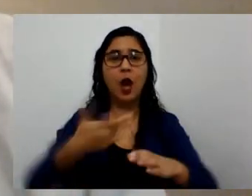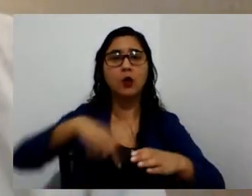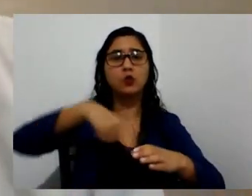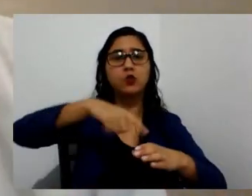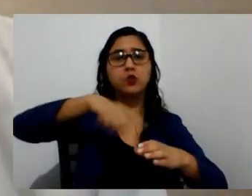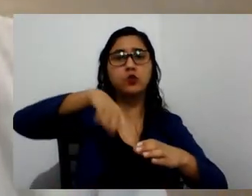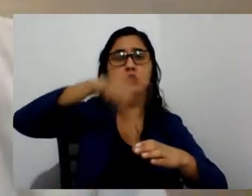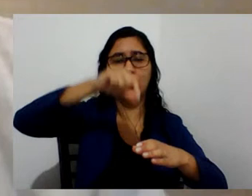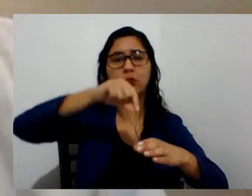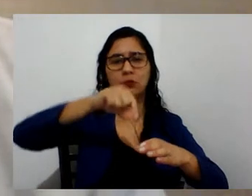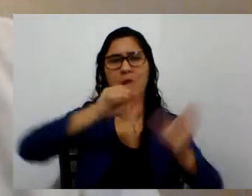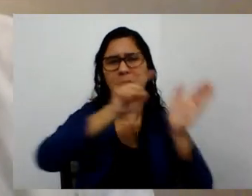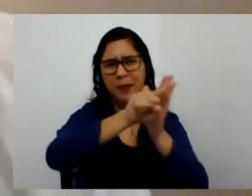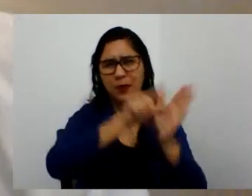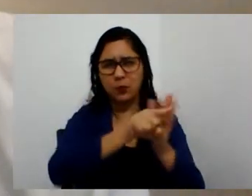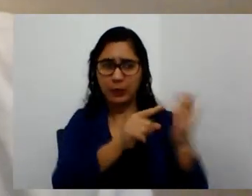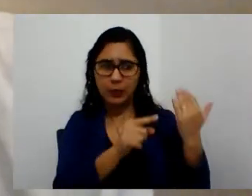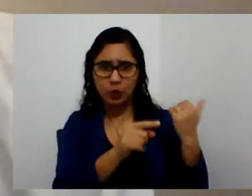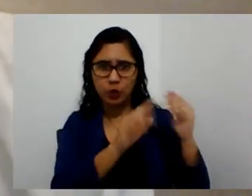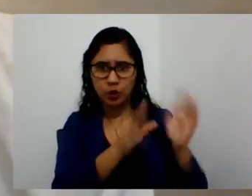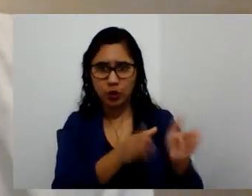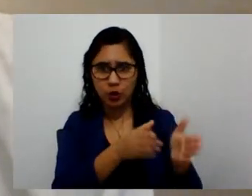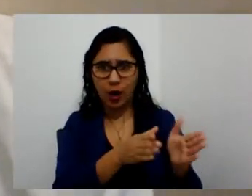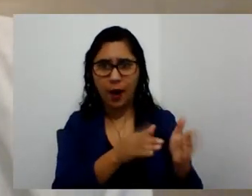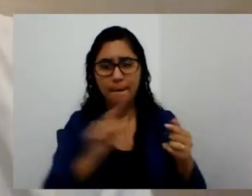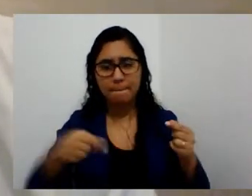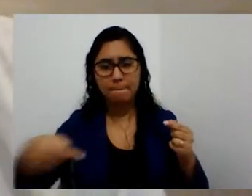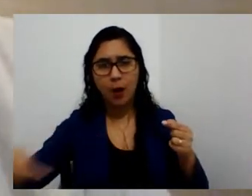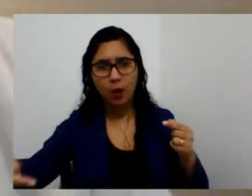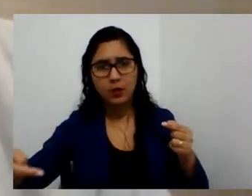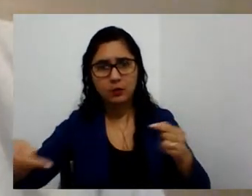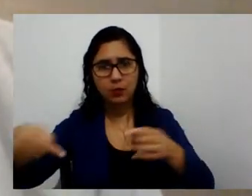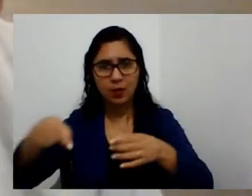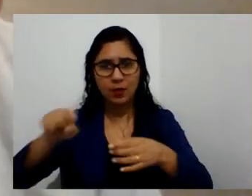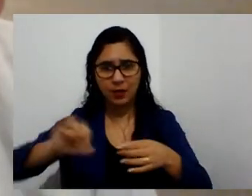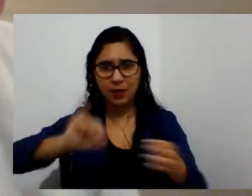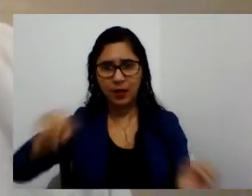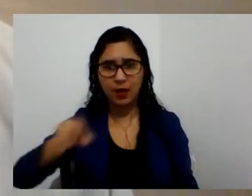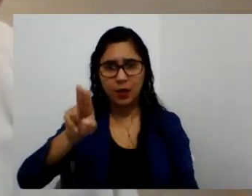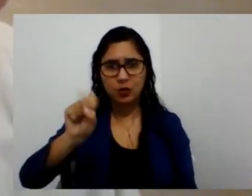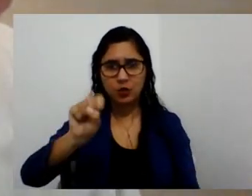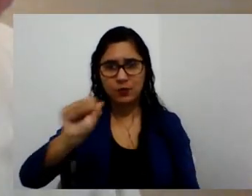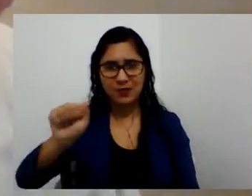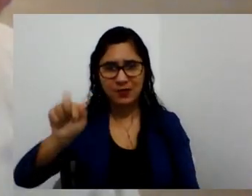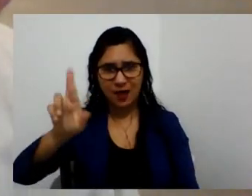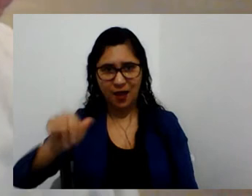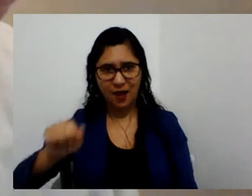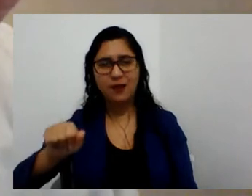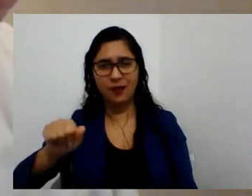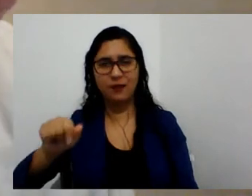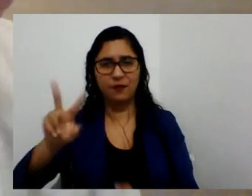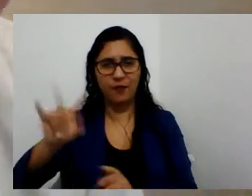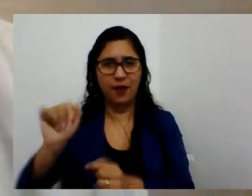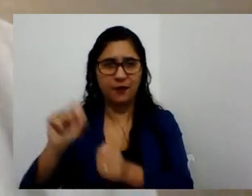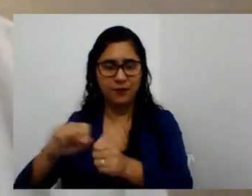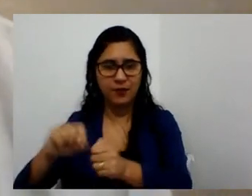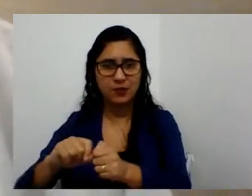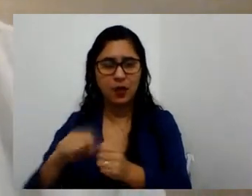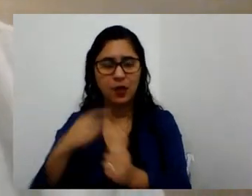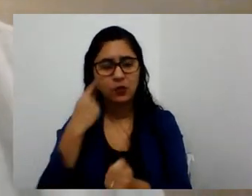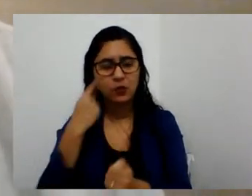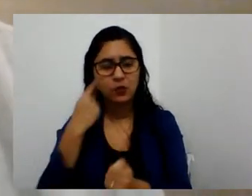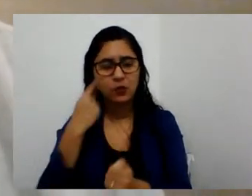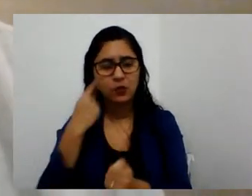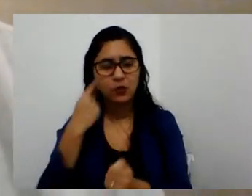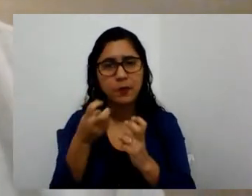dessas questões que já foram feitas e das próximas, que a Jussara vai encaminhar, nós constatamos que havia